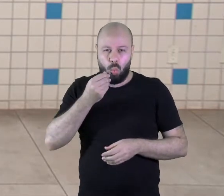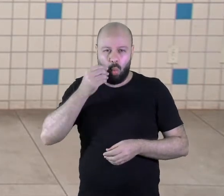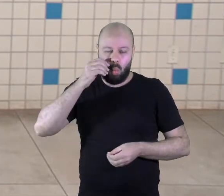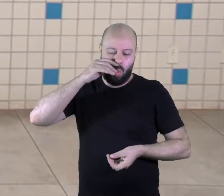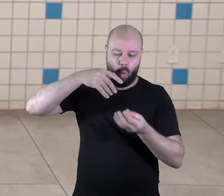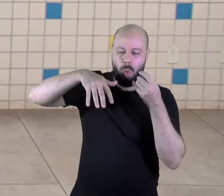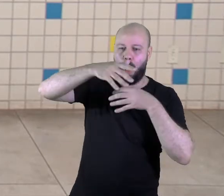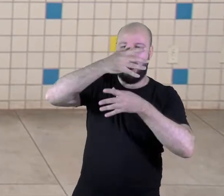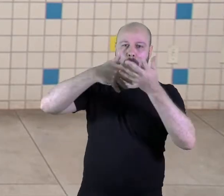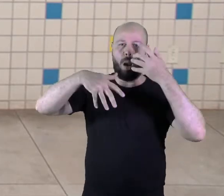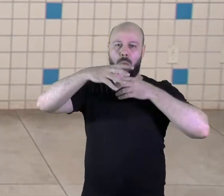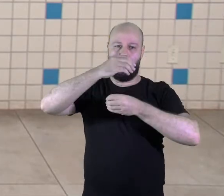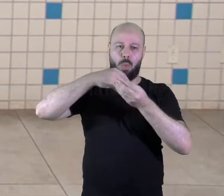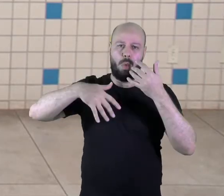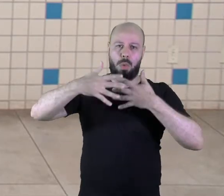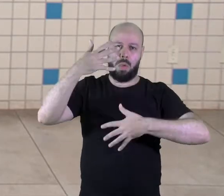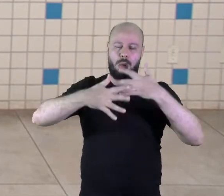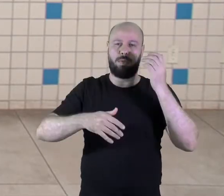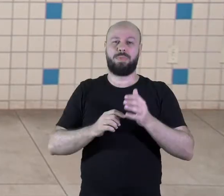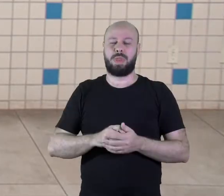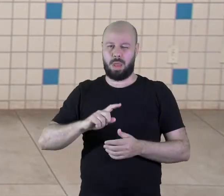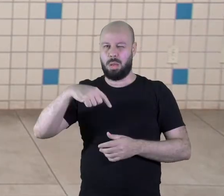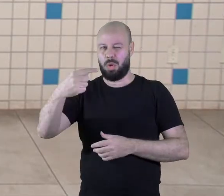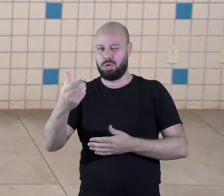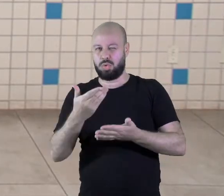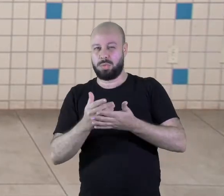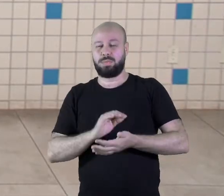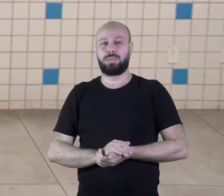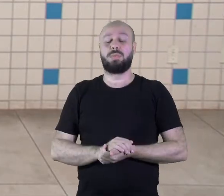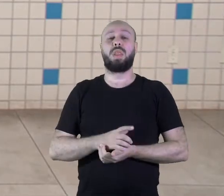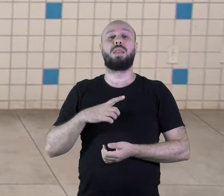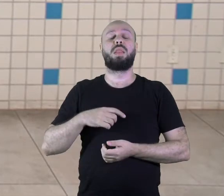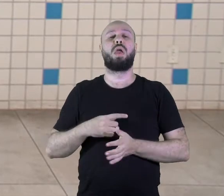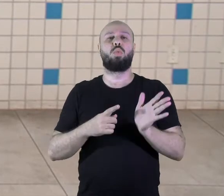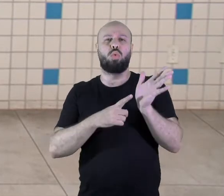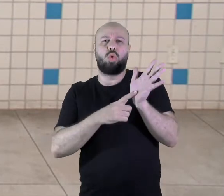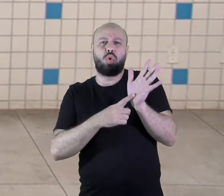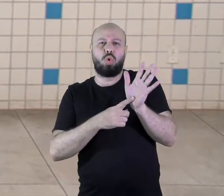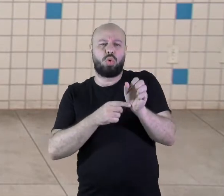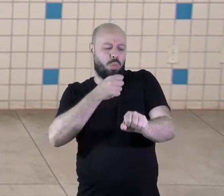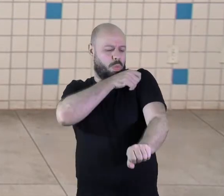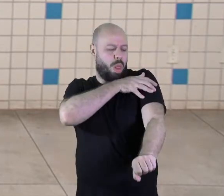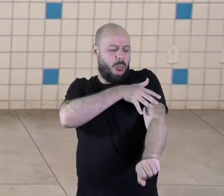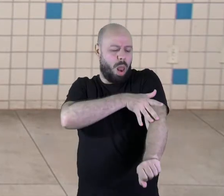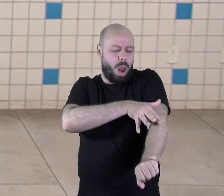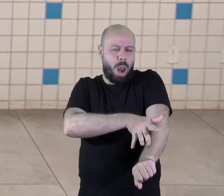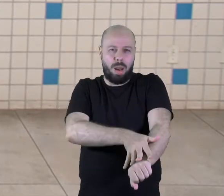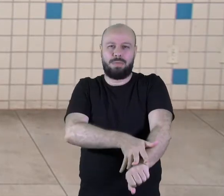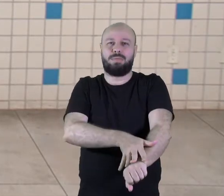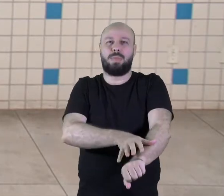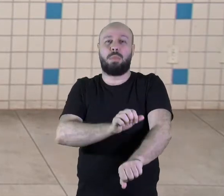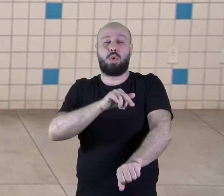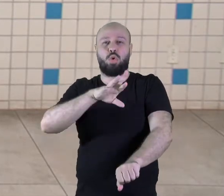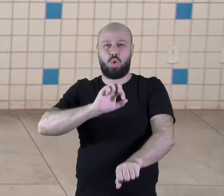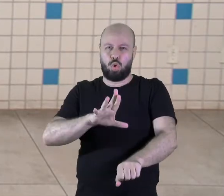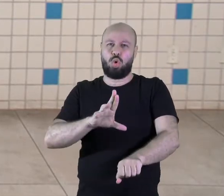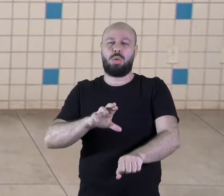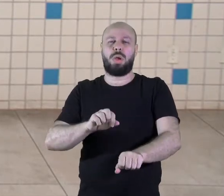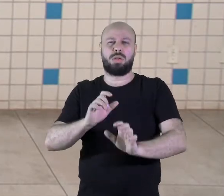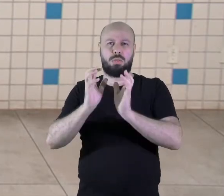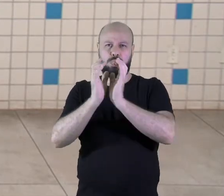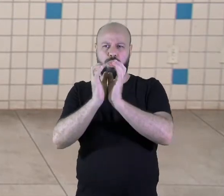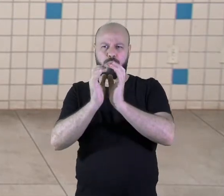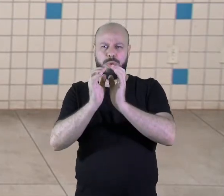adiante, vocês vão estudar isso. Temos os neurônios motores, que levam as respostas do sistema nervoso central, que seria